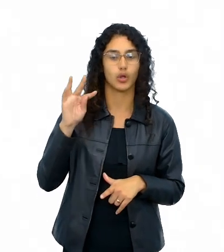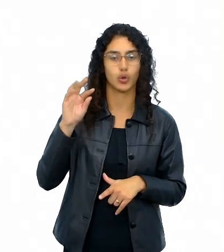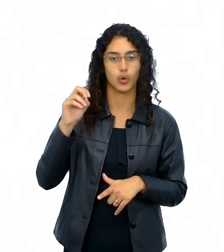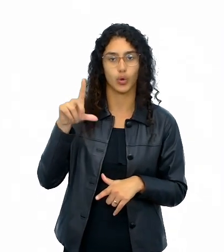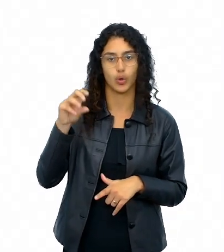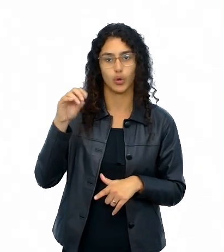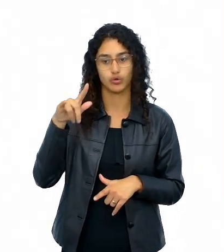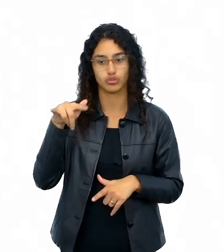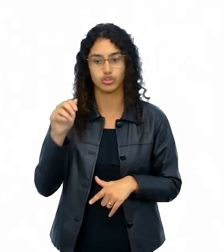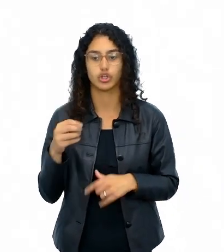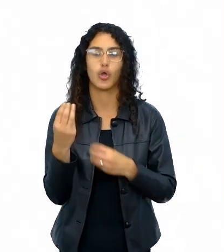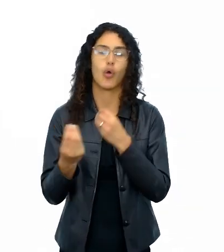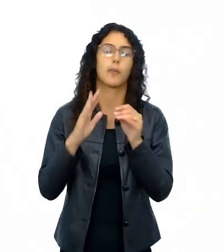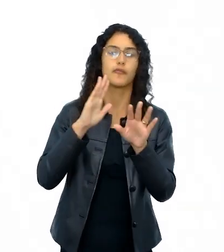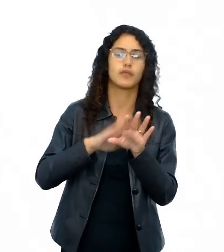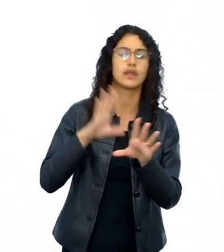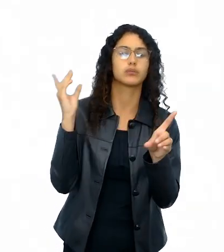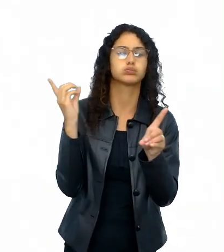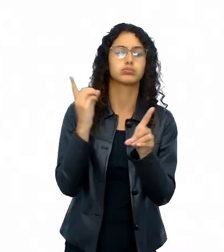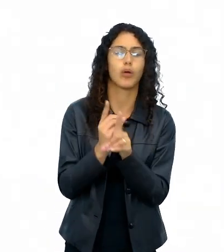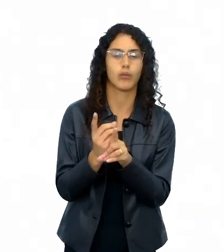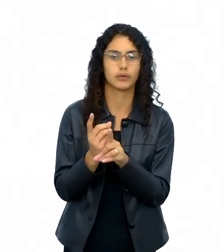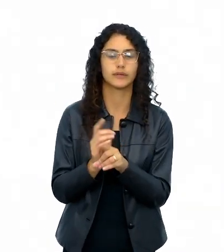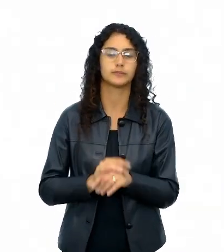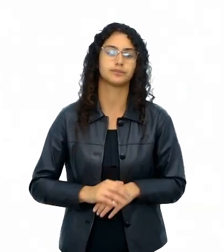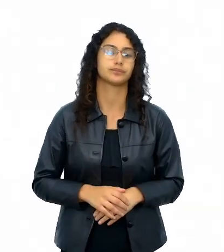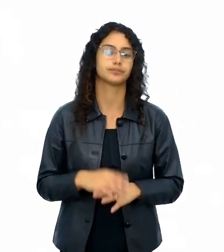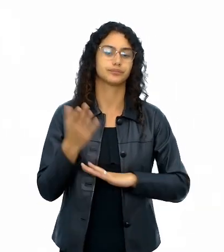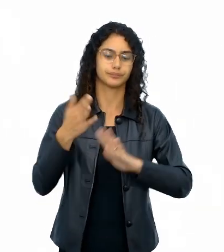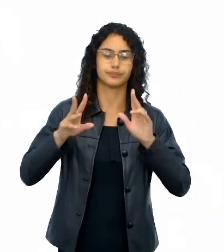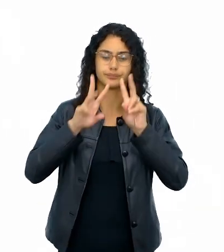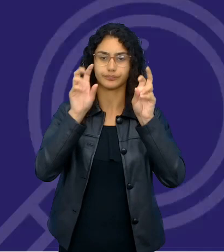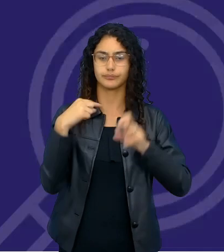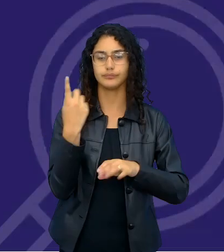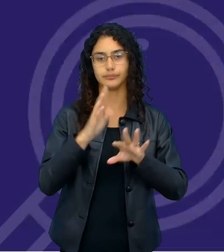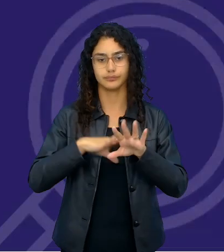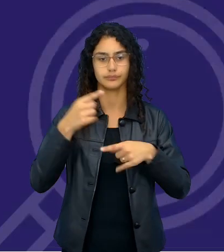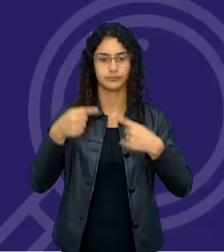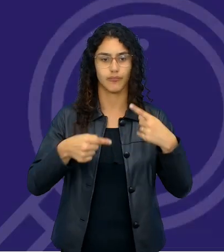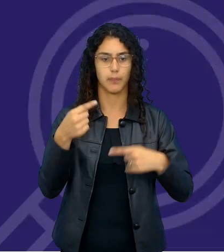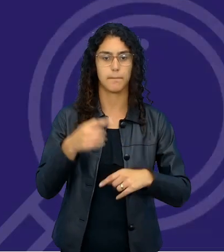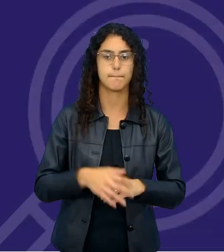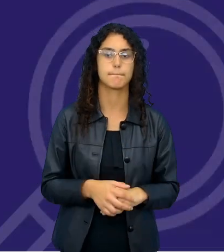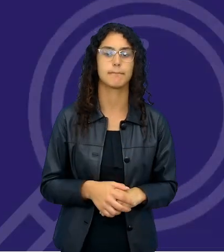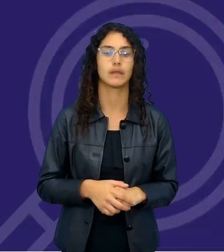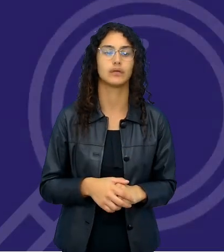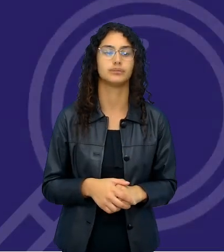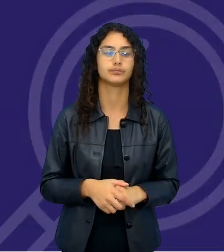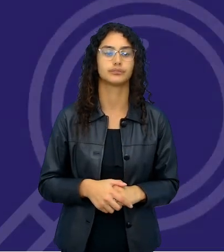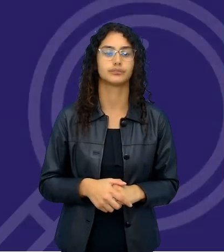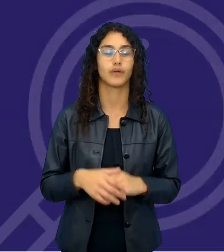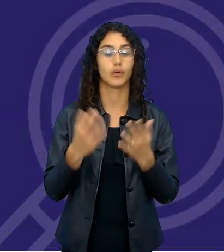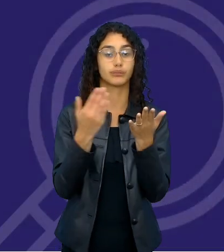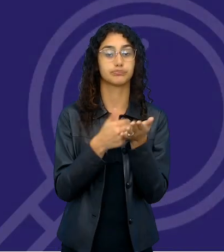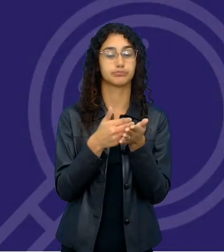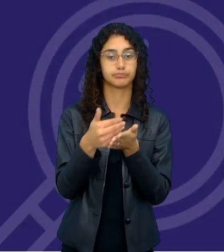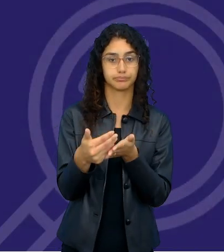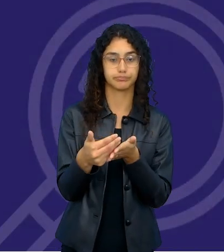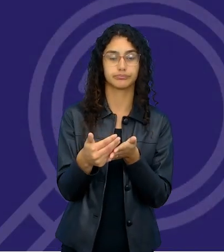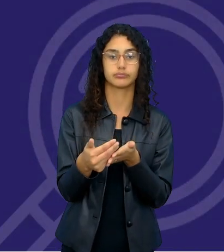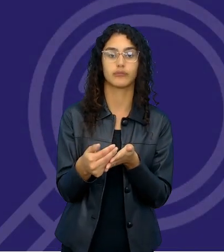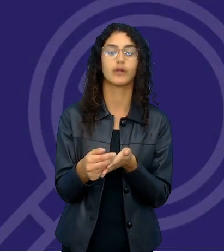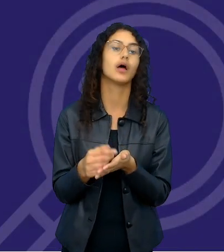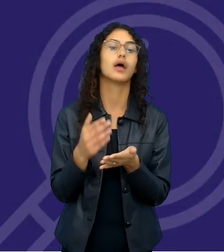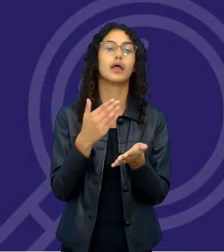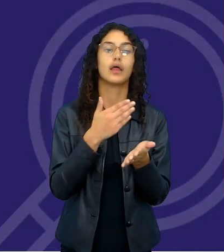como que são feitas as descobertas. Então, bom, é mais ou menos sobre isso que a gente vai discutir. Para começar, a